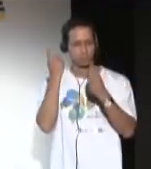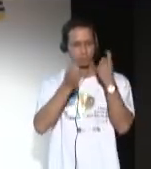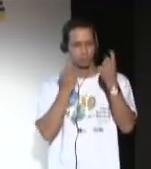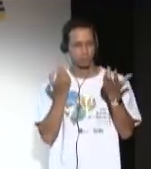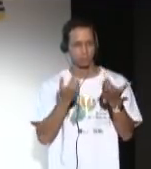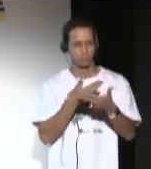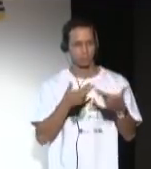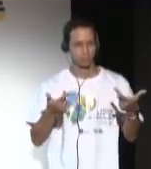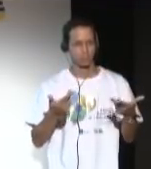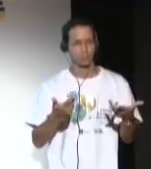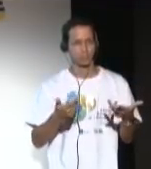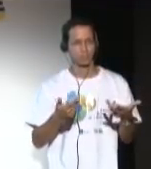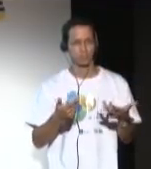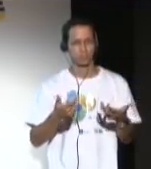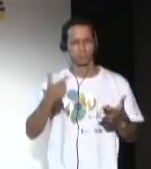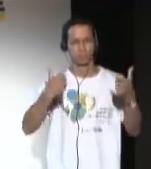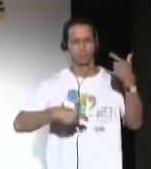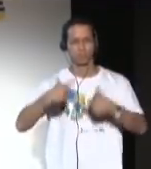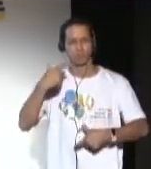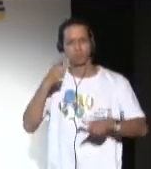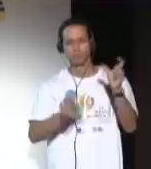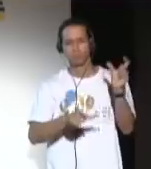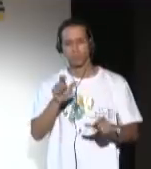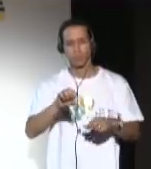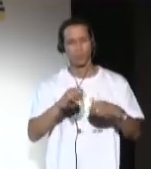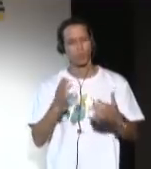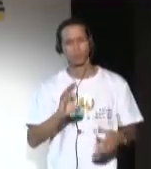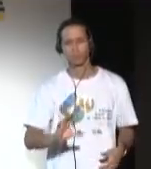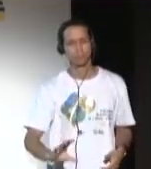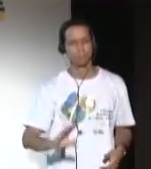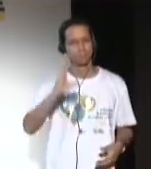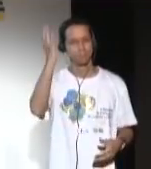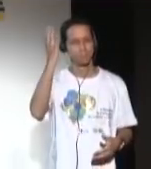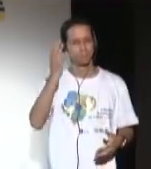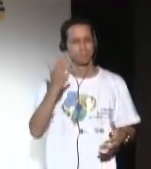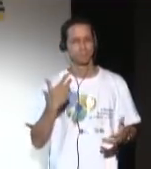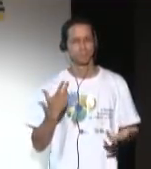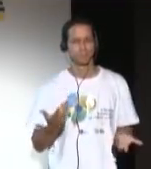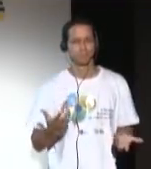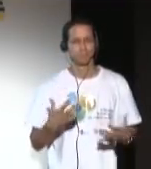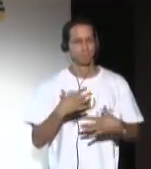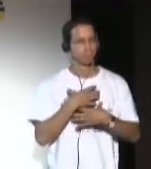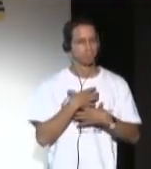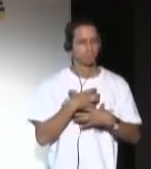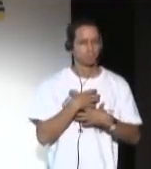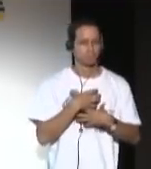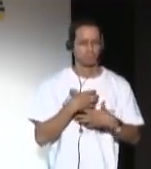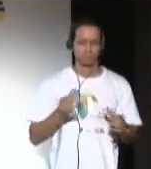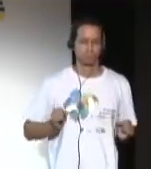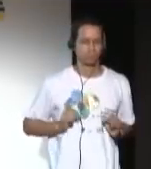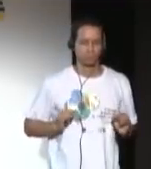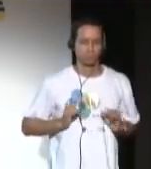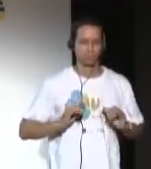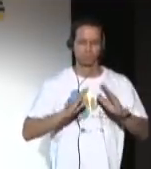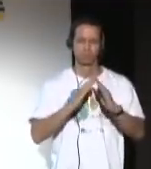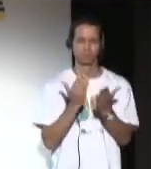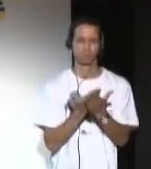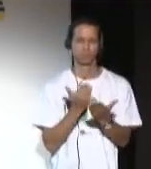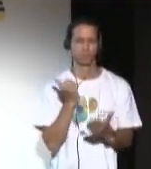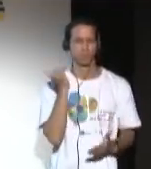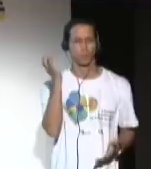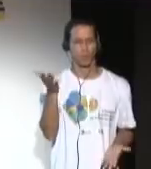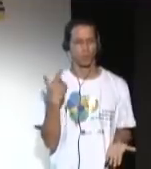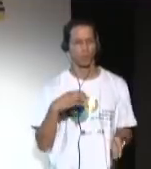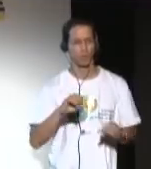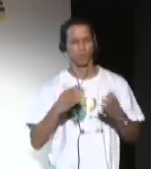por conta dos estereótipos, ou porque você passou por alguma situação na qual você sofreu fora da escola, ou porque você